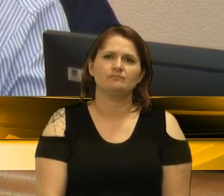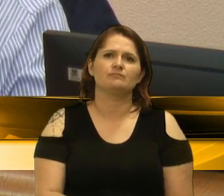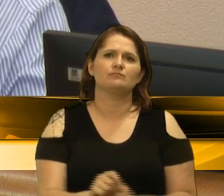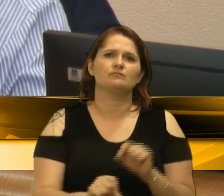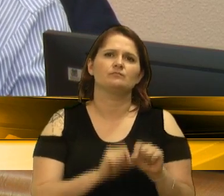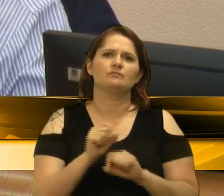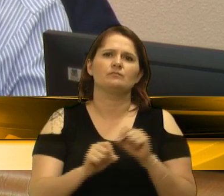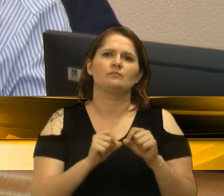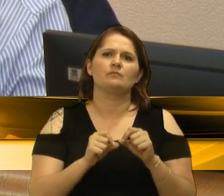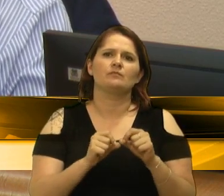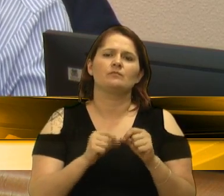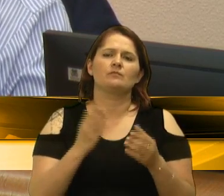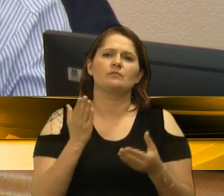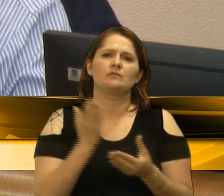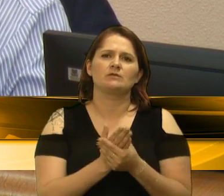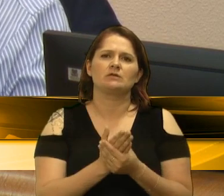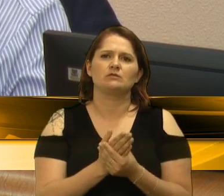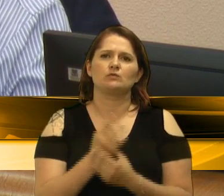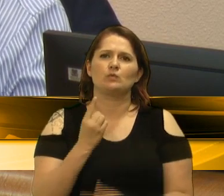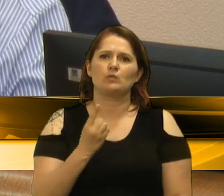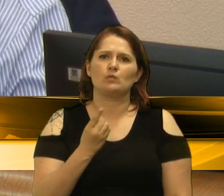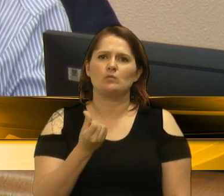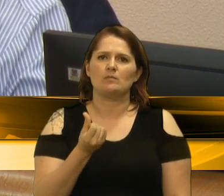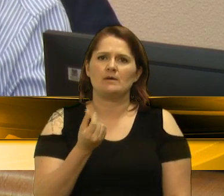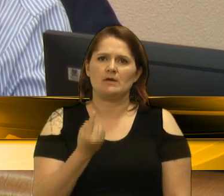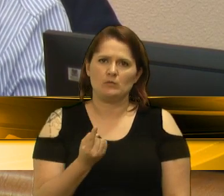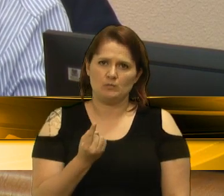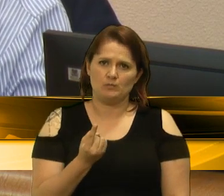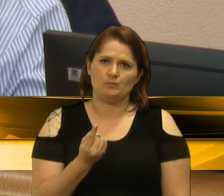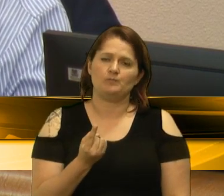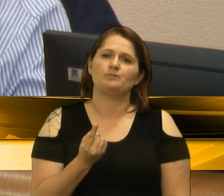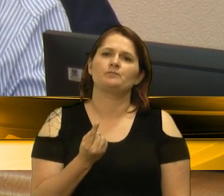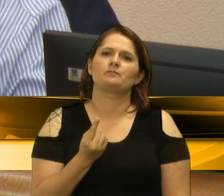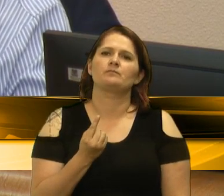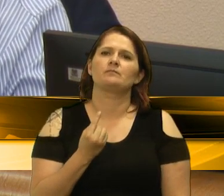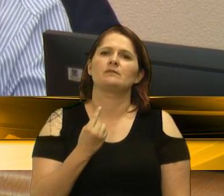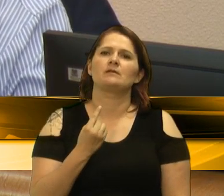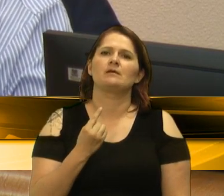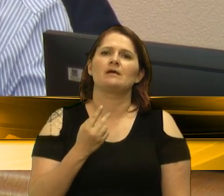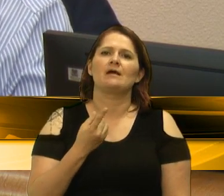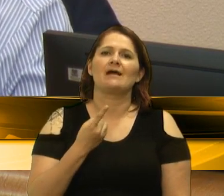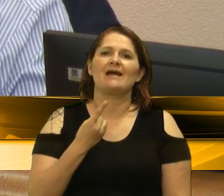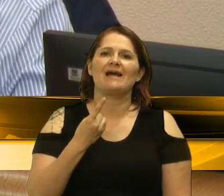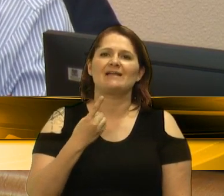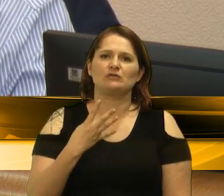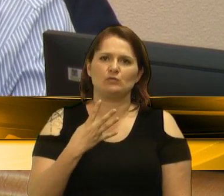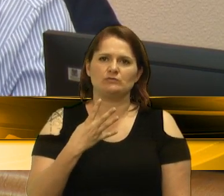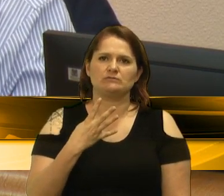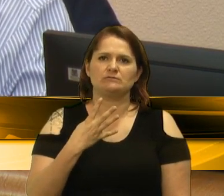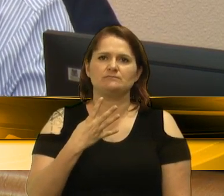Referente ao processo 161, projeto de decreto legislativo 14/2019.